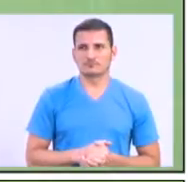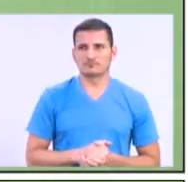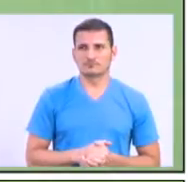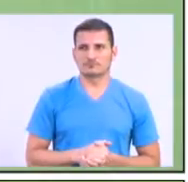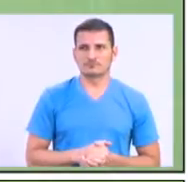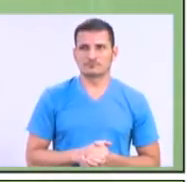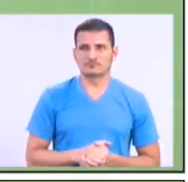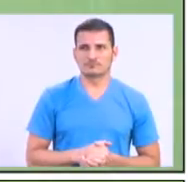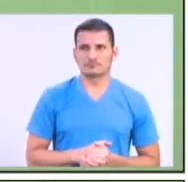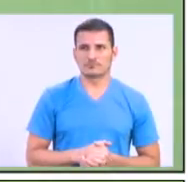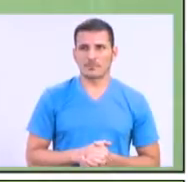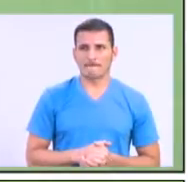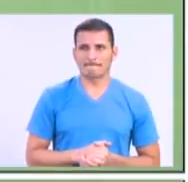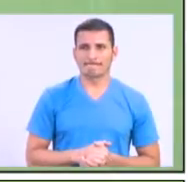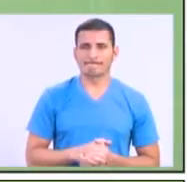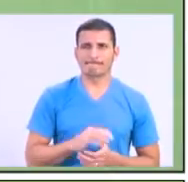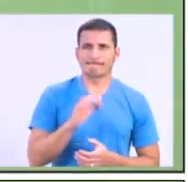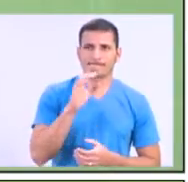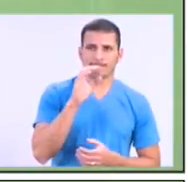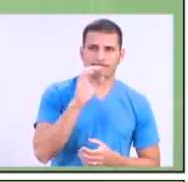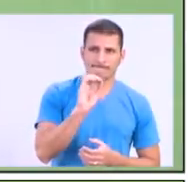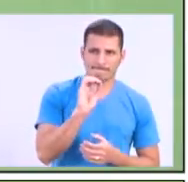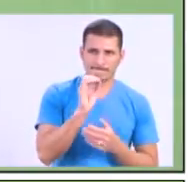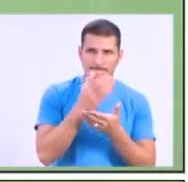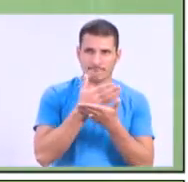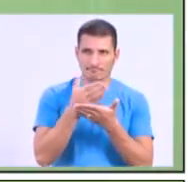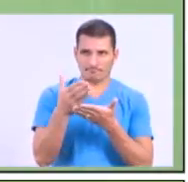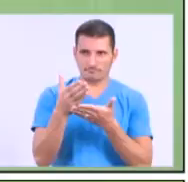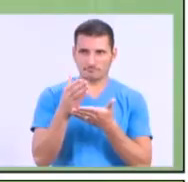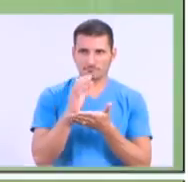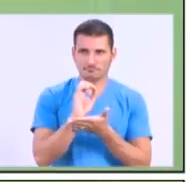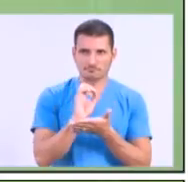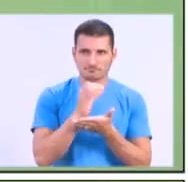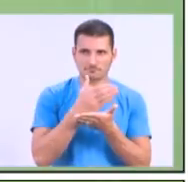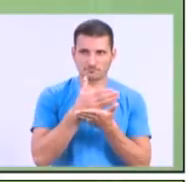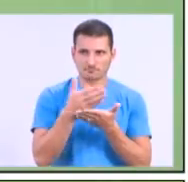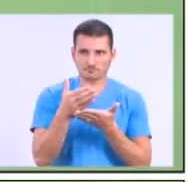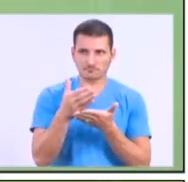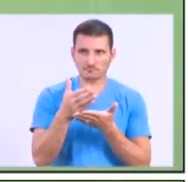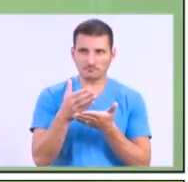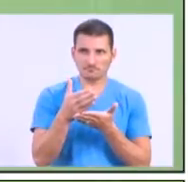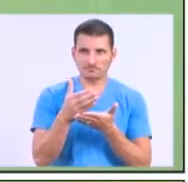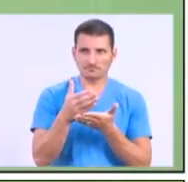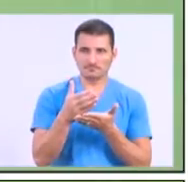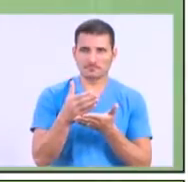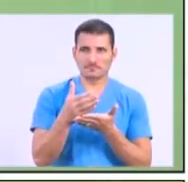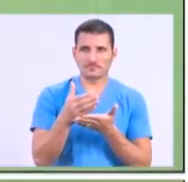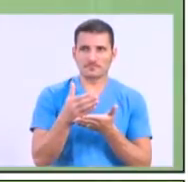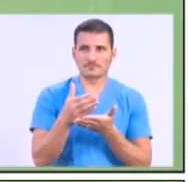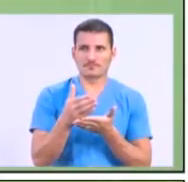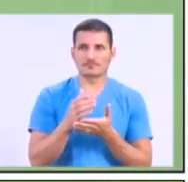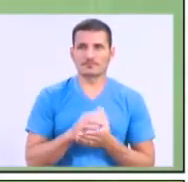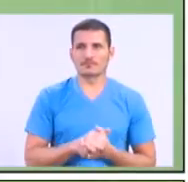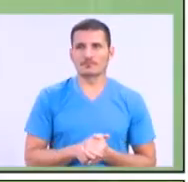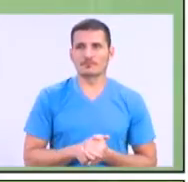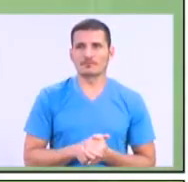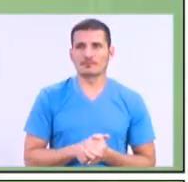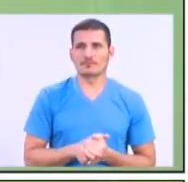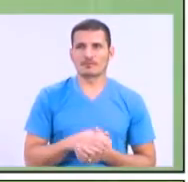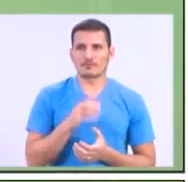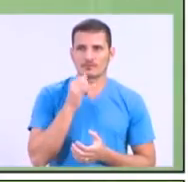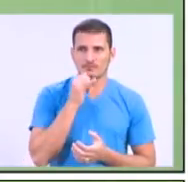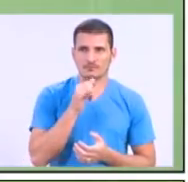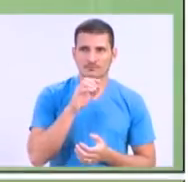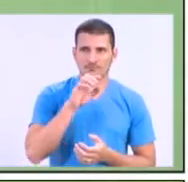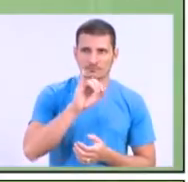variável seja iniciada em 0, que é o que está definindo aqui, né, a variável i, e seja, a condição é, enquanto i for